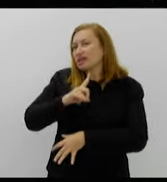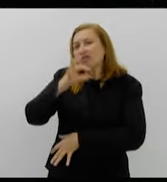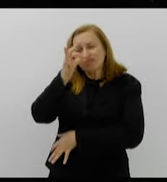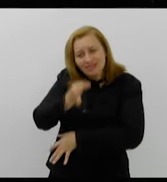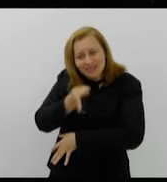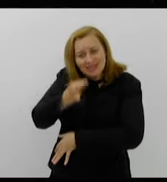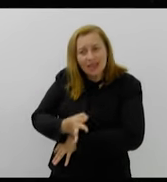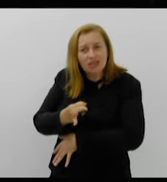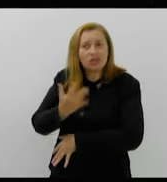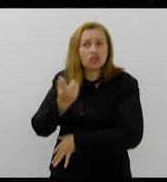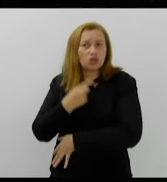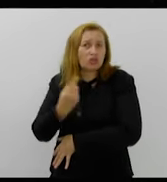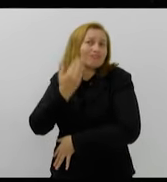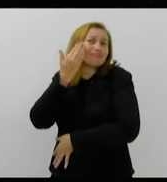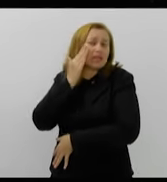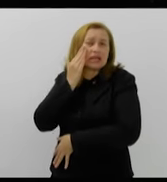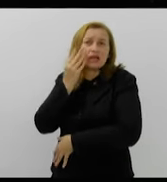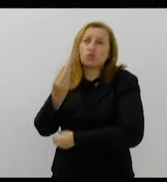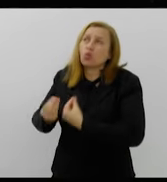aquilo que nós entendemos